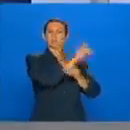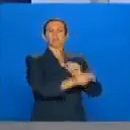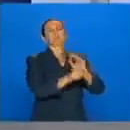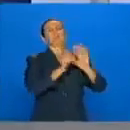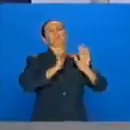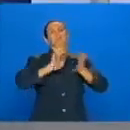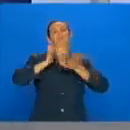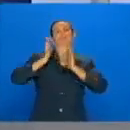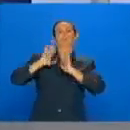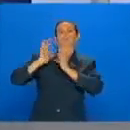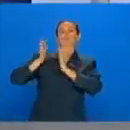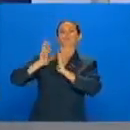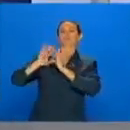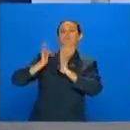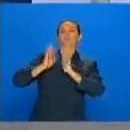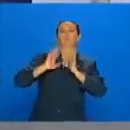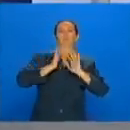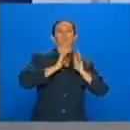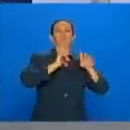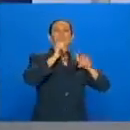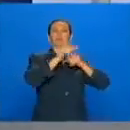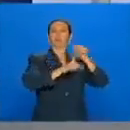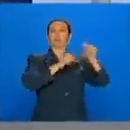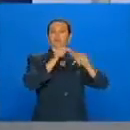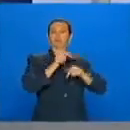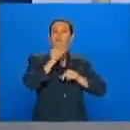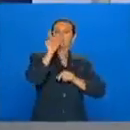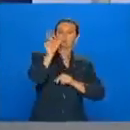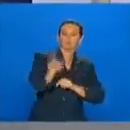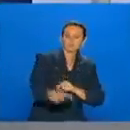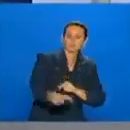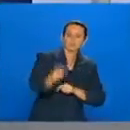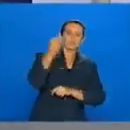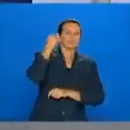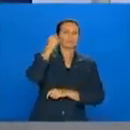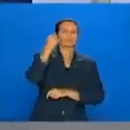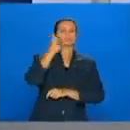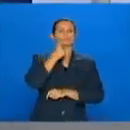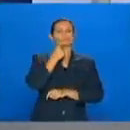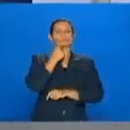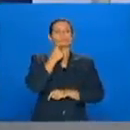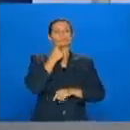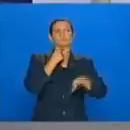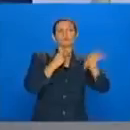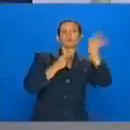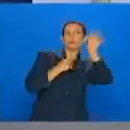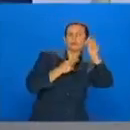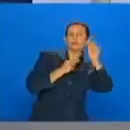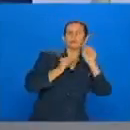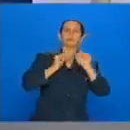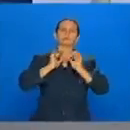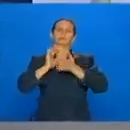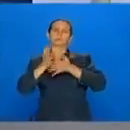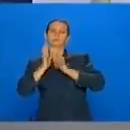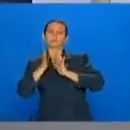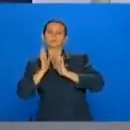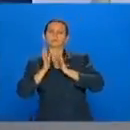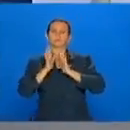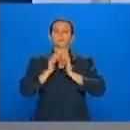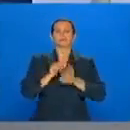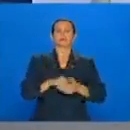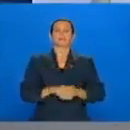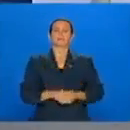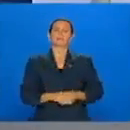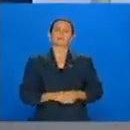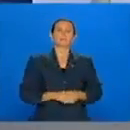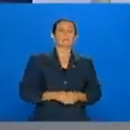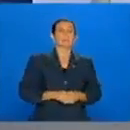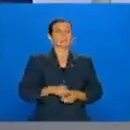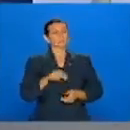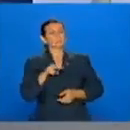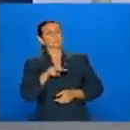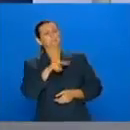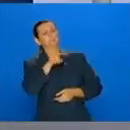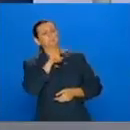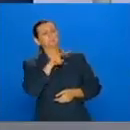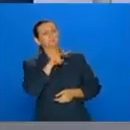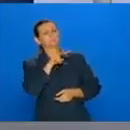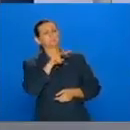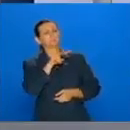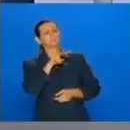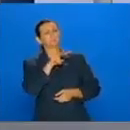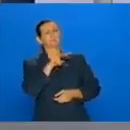comunicação entre a pessoa surda, enfim, e os acontecimentos. Num determinado momento,